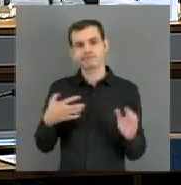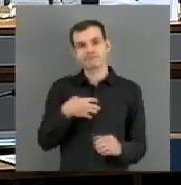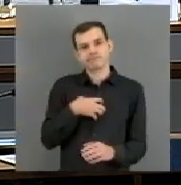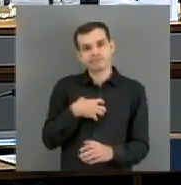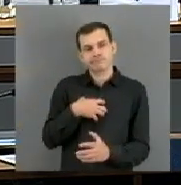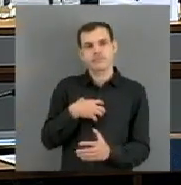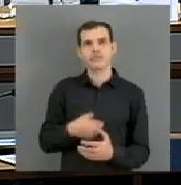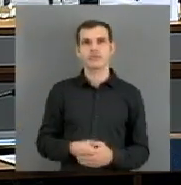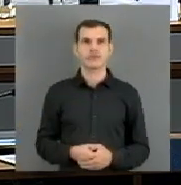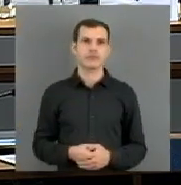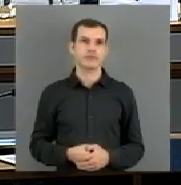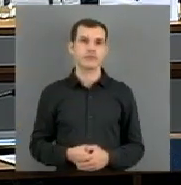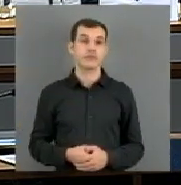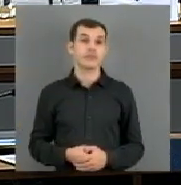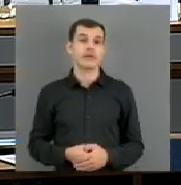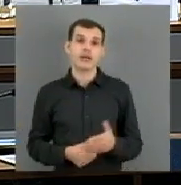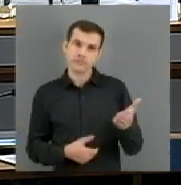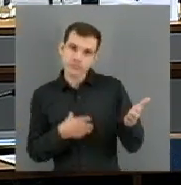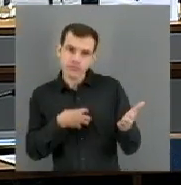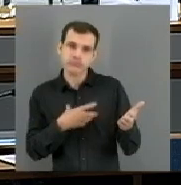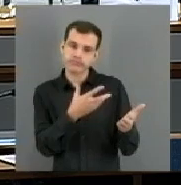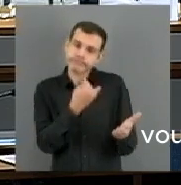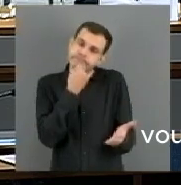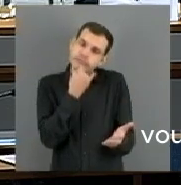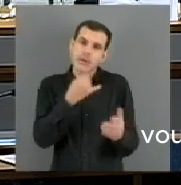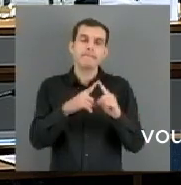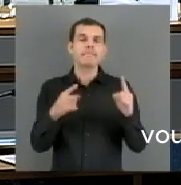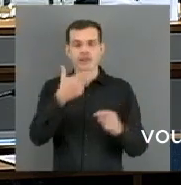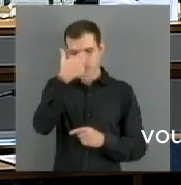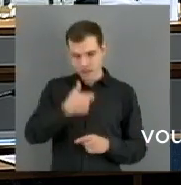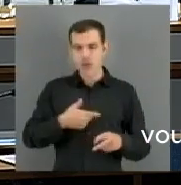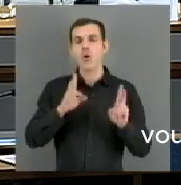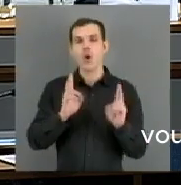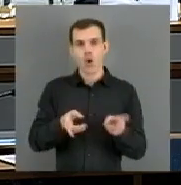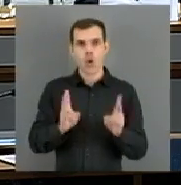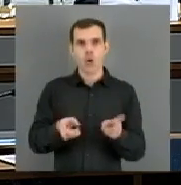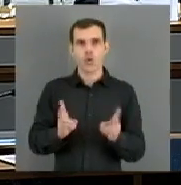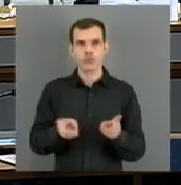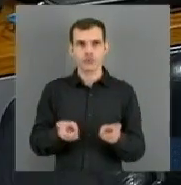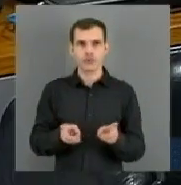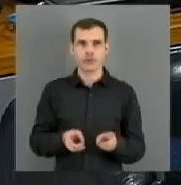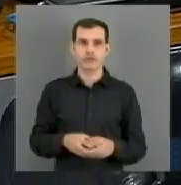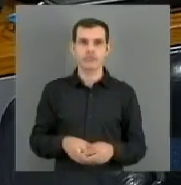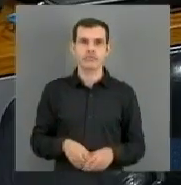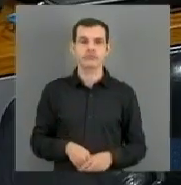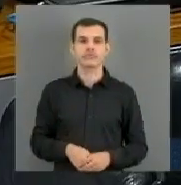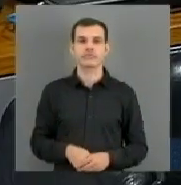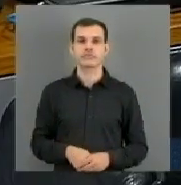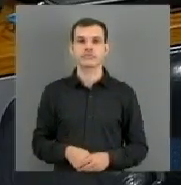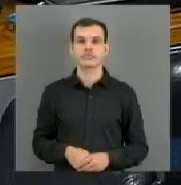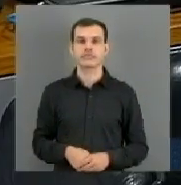Eu lamento a sua decepção, mas, do meu lado, vou continuar lhe apreciando como sempre fiz. Ok, então vamos